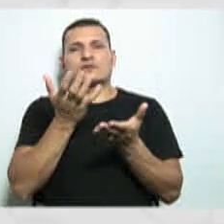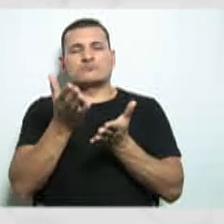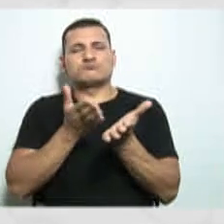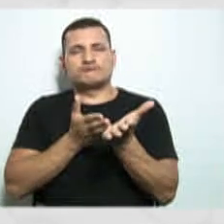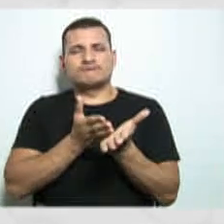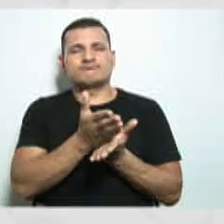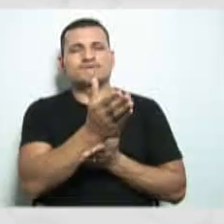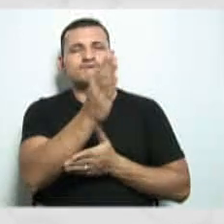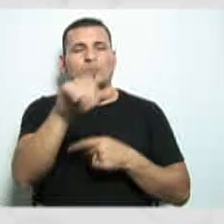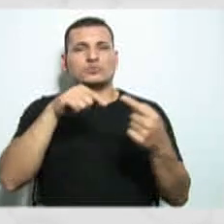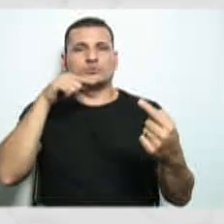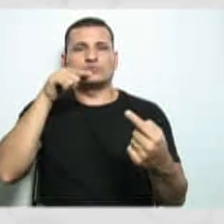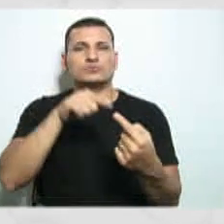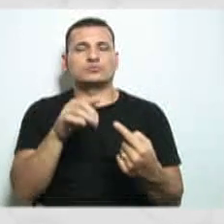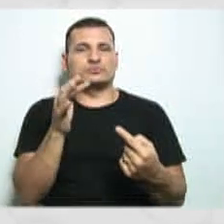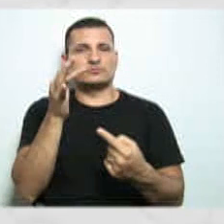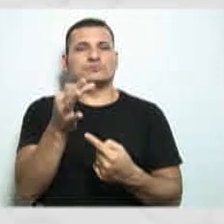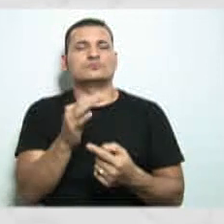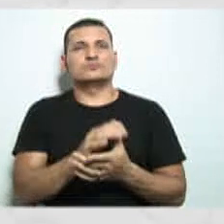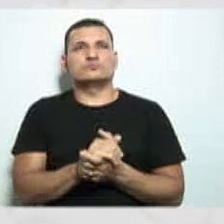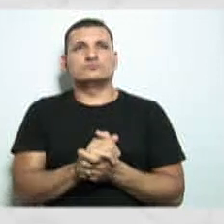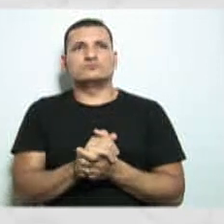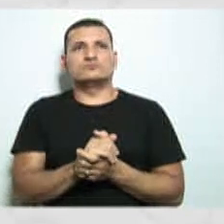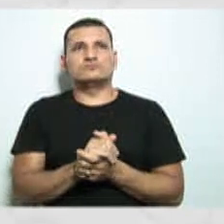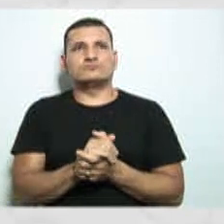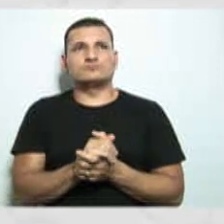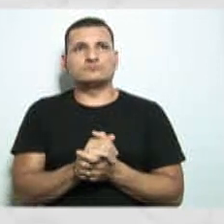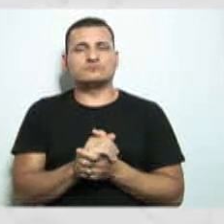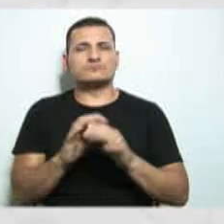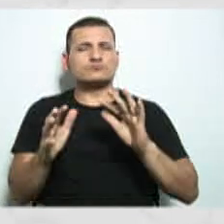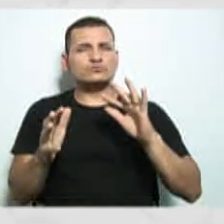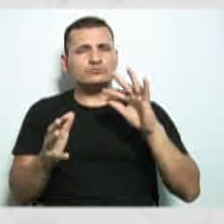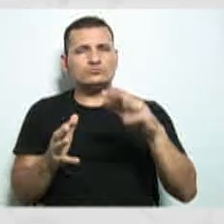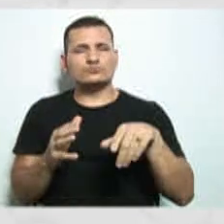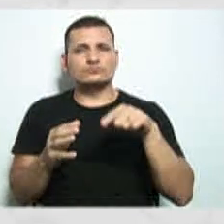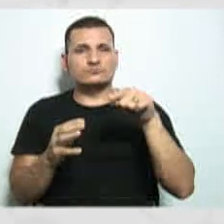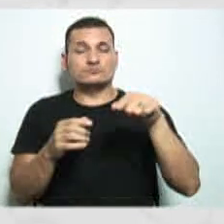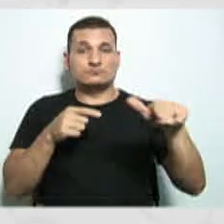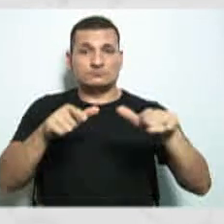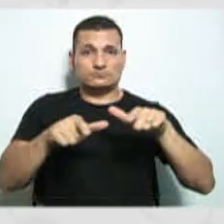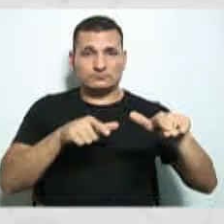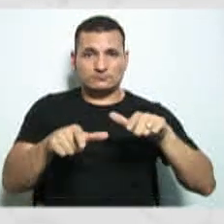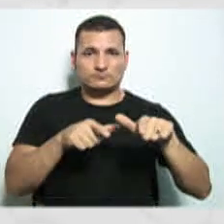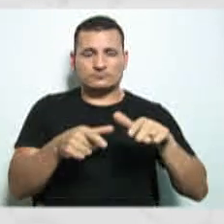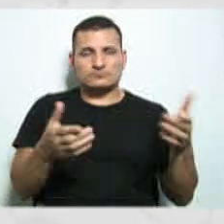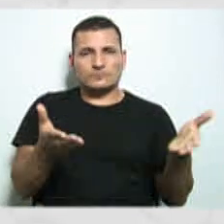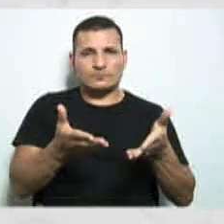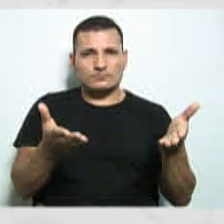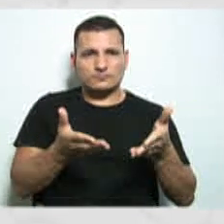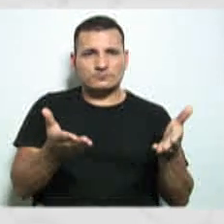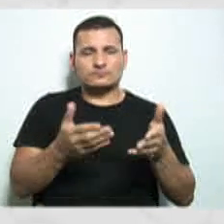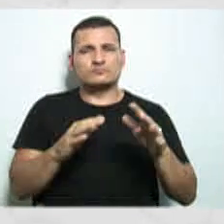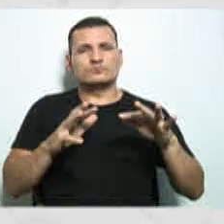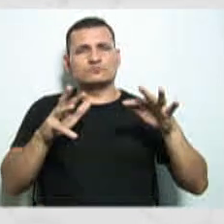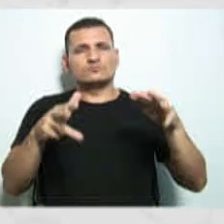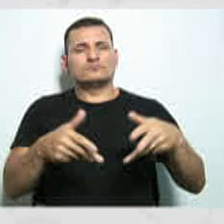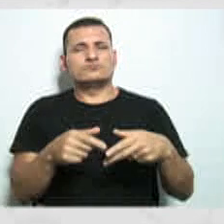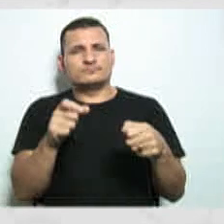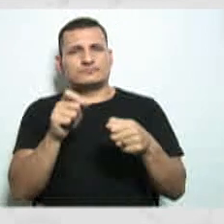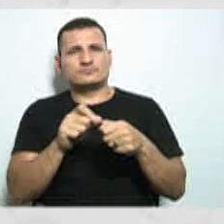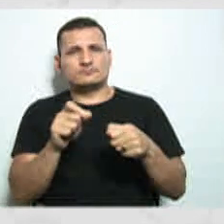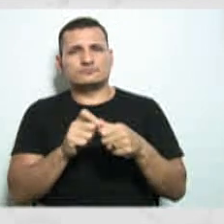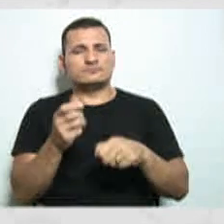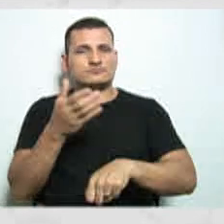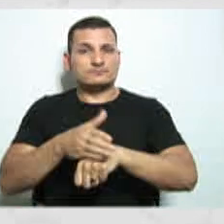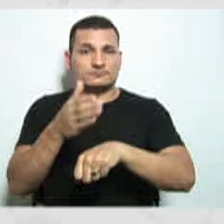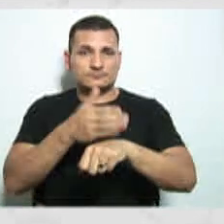resultado futuro. Tudo aquilo que você faz, né, tudo aquilo que você trabalha hoje, tudo aquilo que será feito, que será colocado